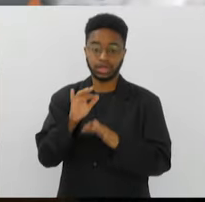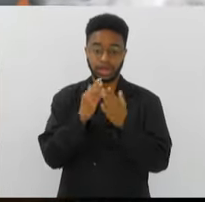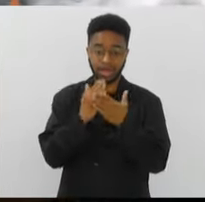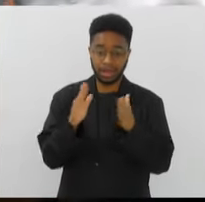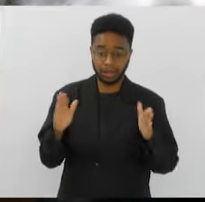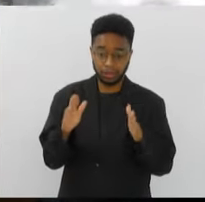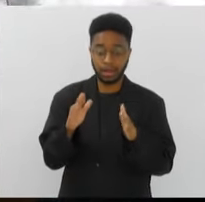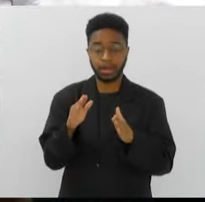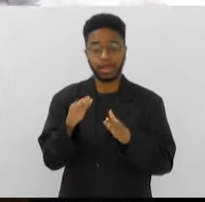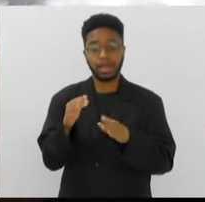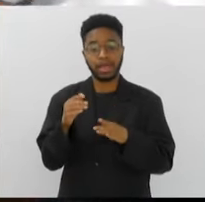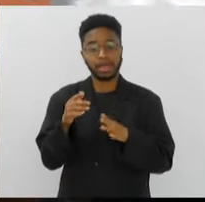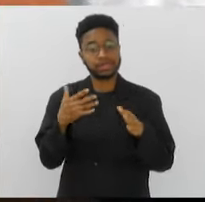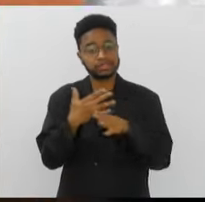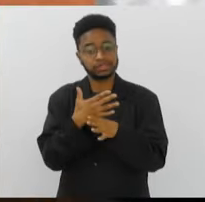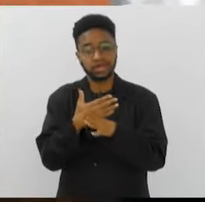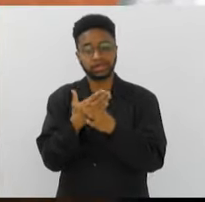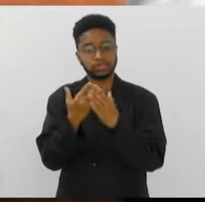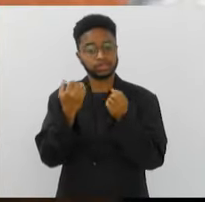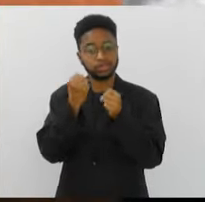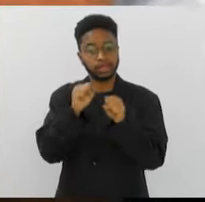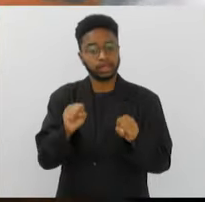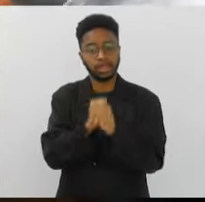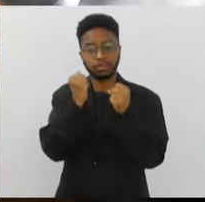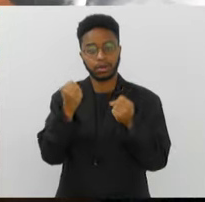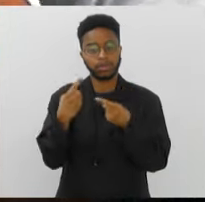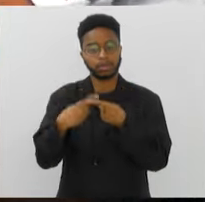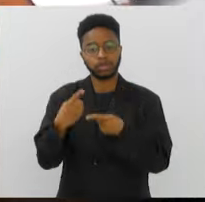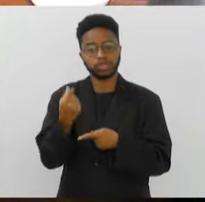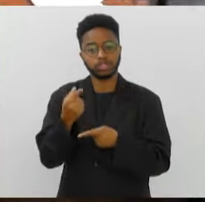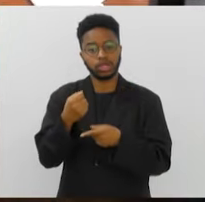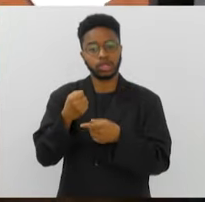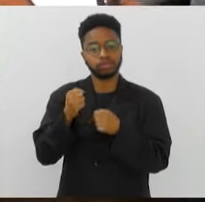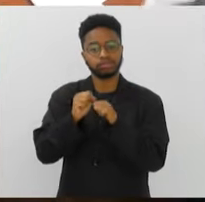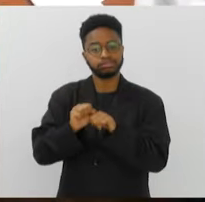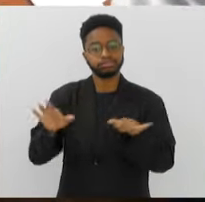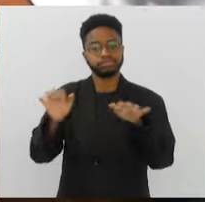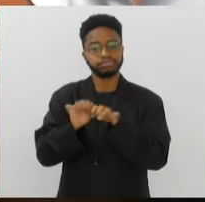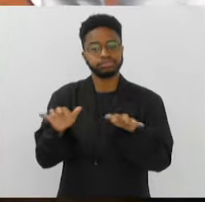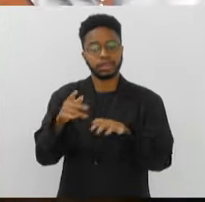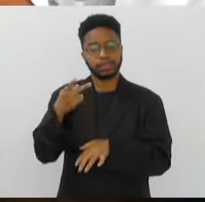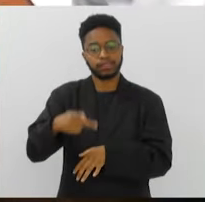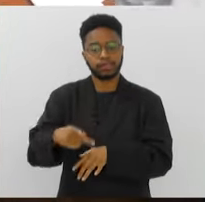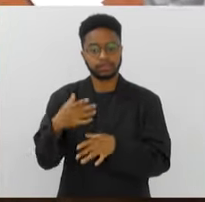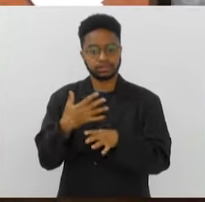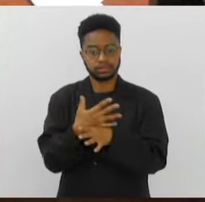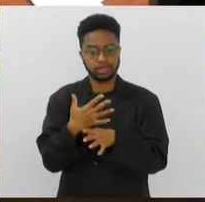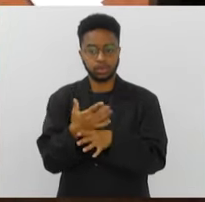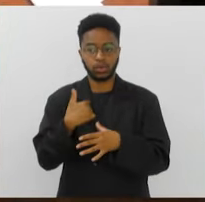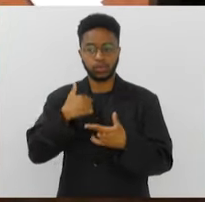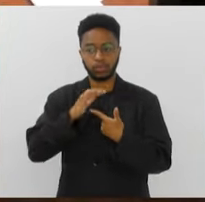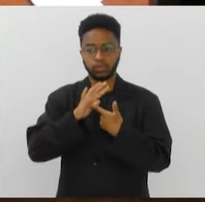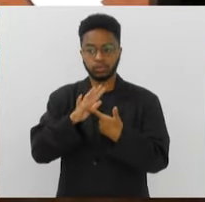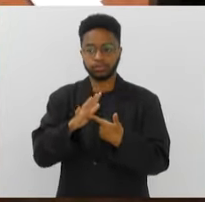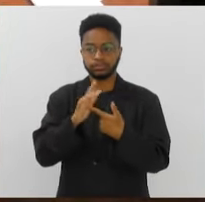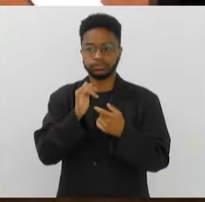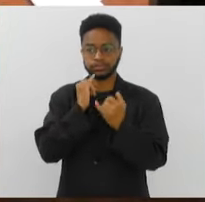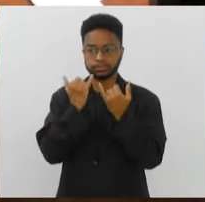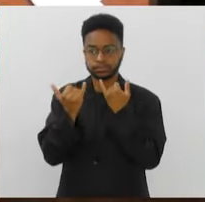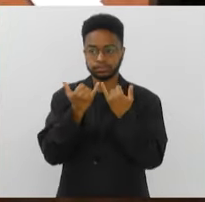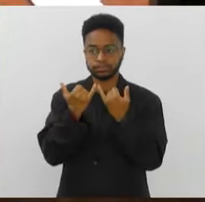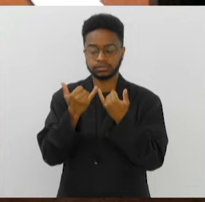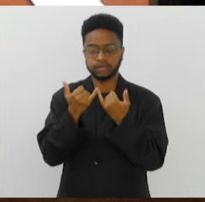se afundar, porque o dinheiro está indo pelo ralo da corrupção em Maricá. E aí eu trago aqui a matéria. Escândalo em